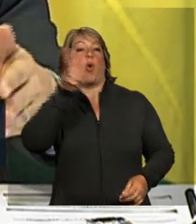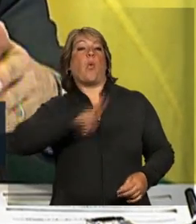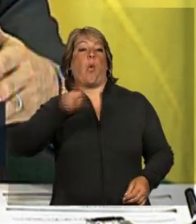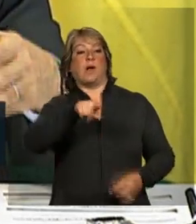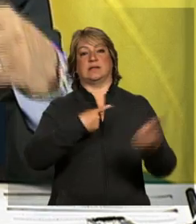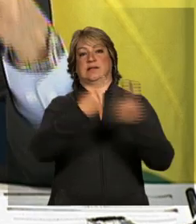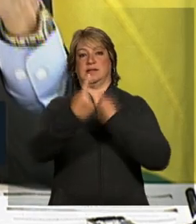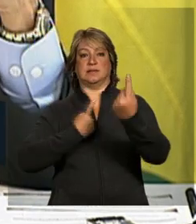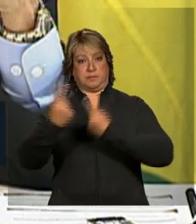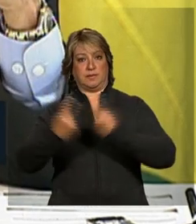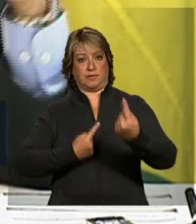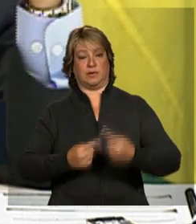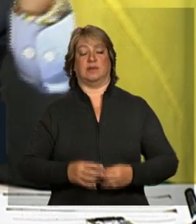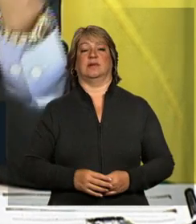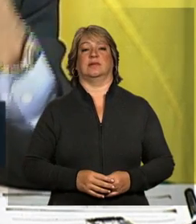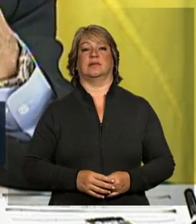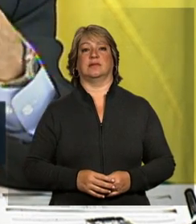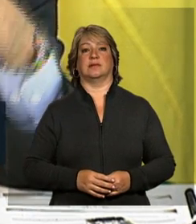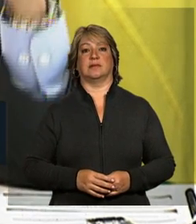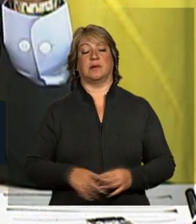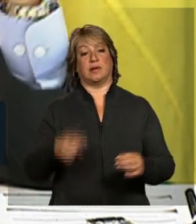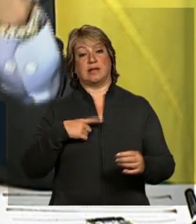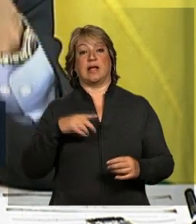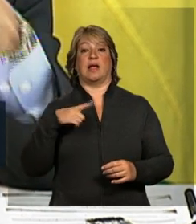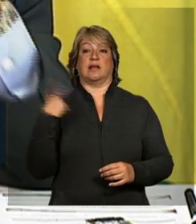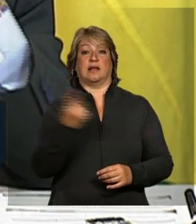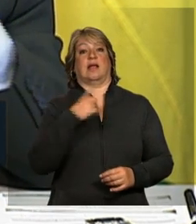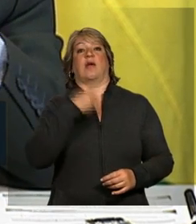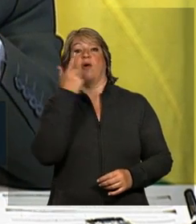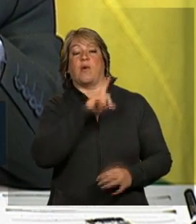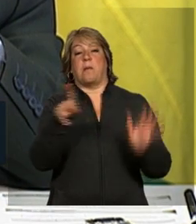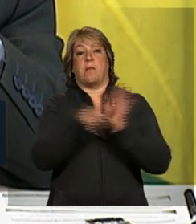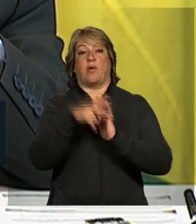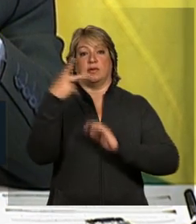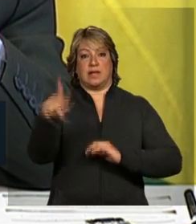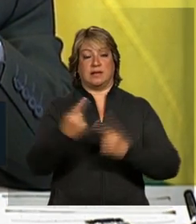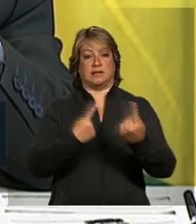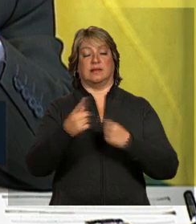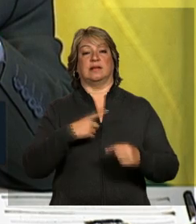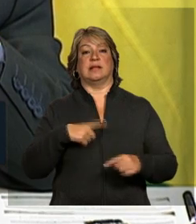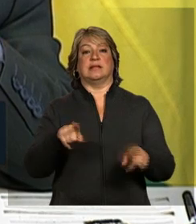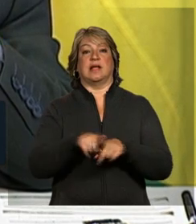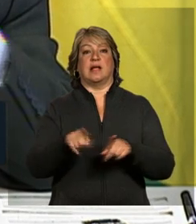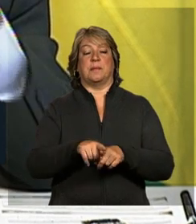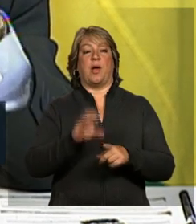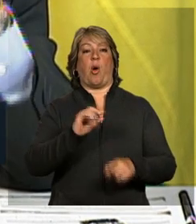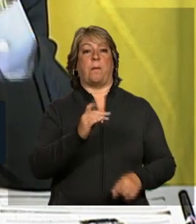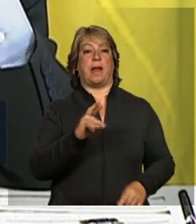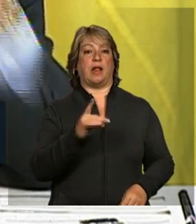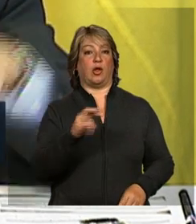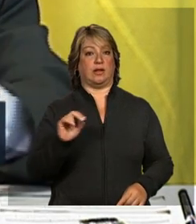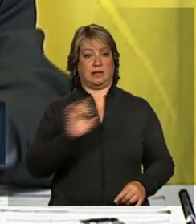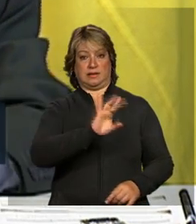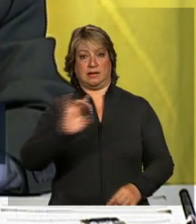queiram fazer transporte pópo próprio aos eh operadores Independentes ou mesmo